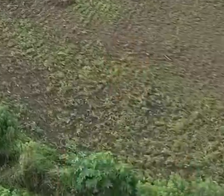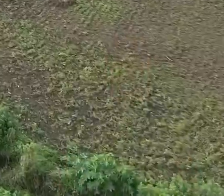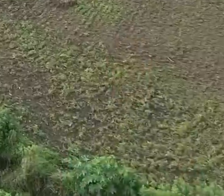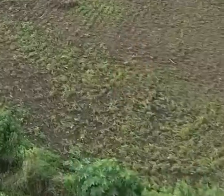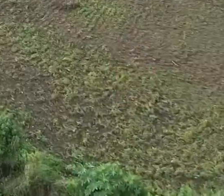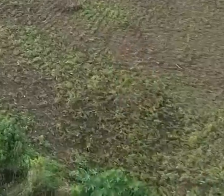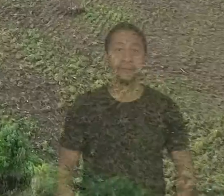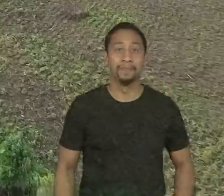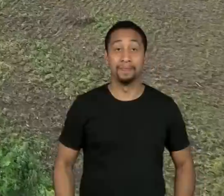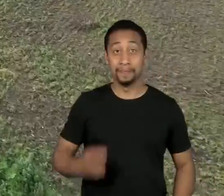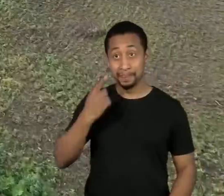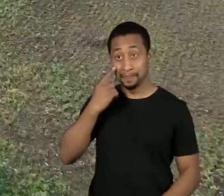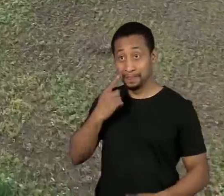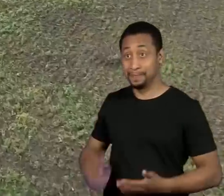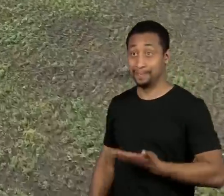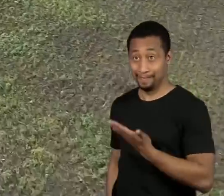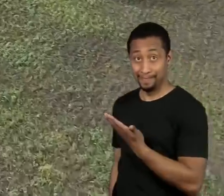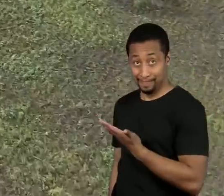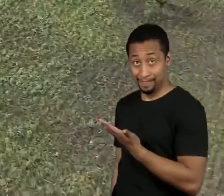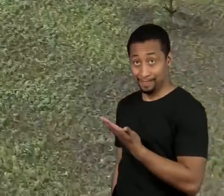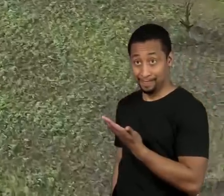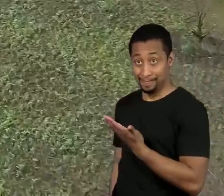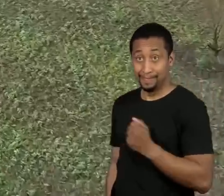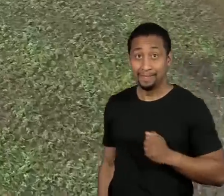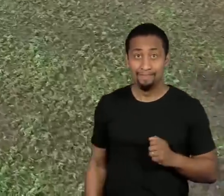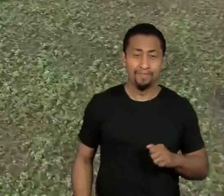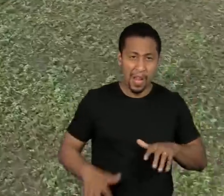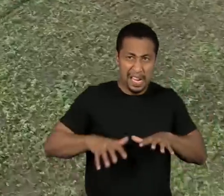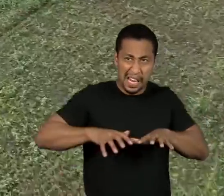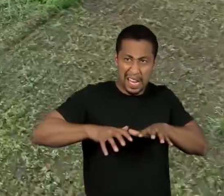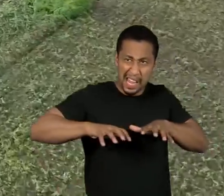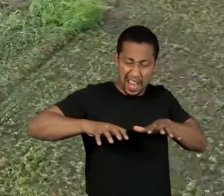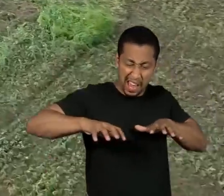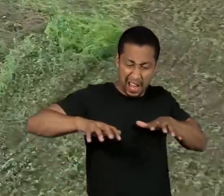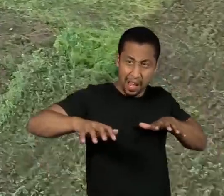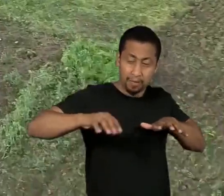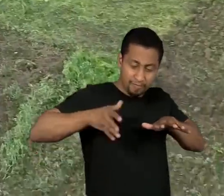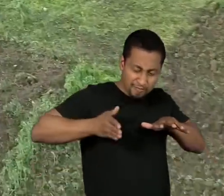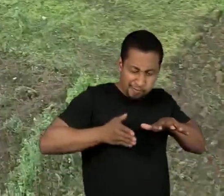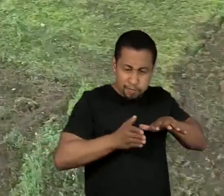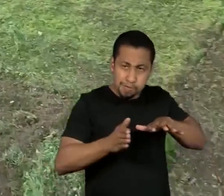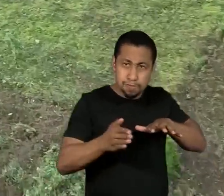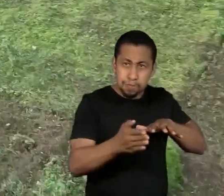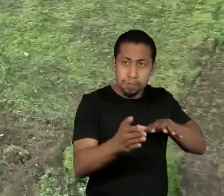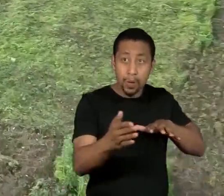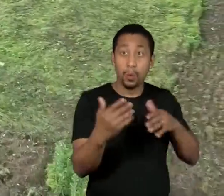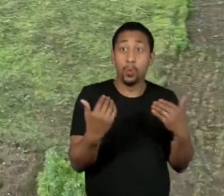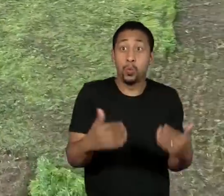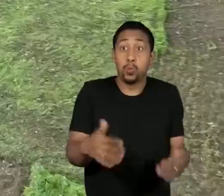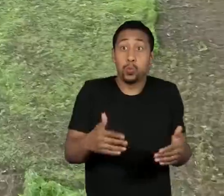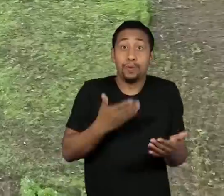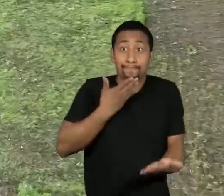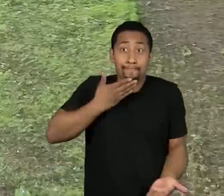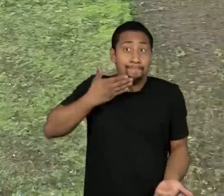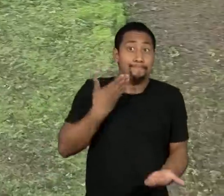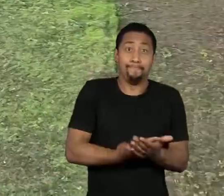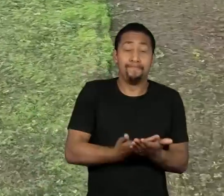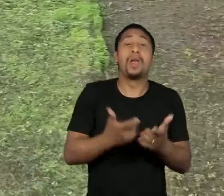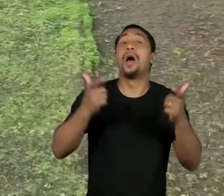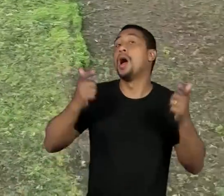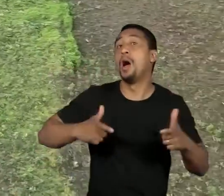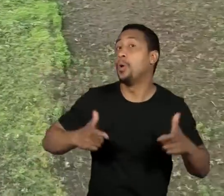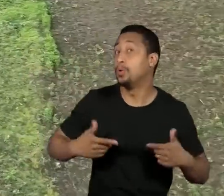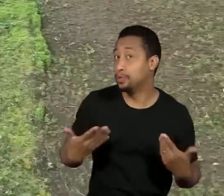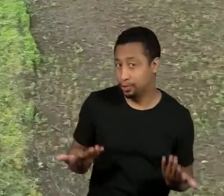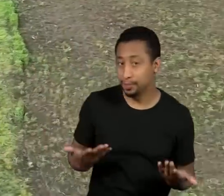Esta rachadura gigante na superfície da Terra impressiona. Fica no sudeste do Quênia, na África, e se